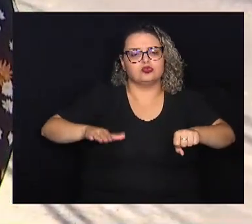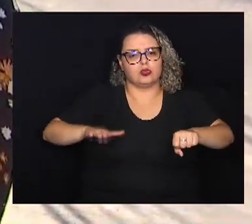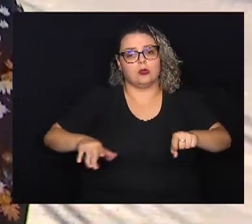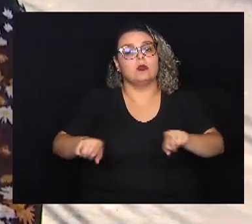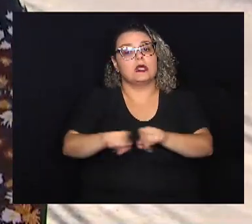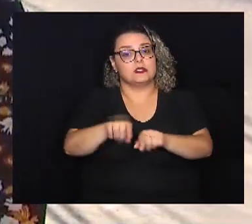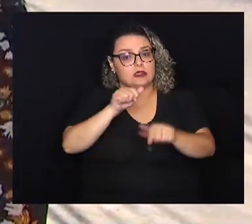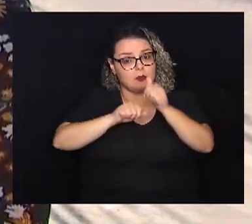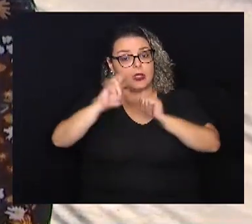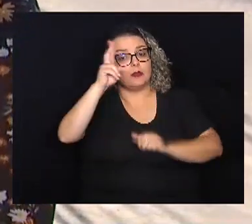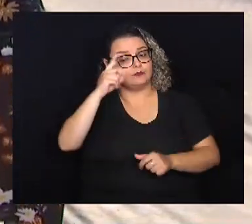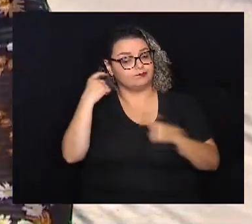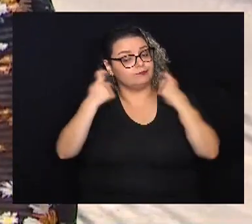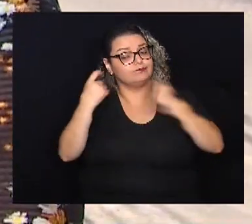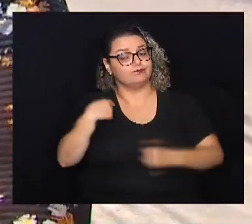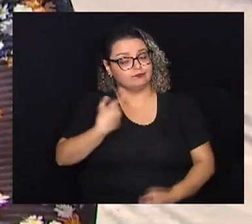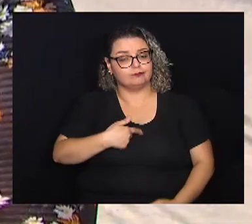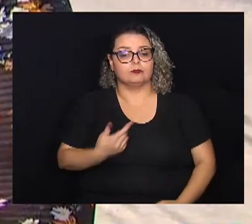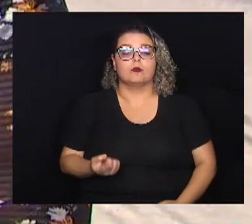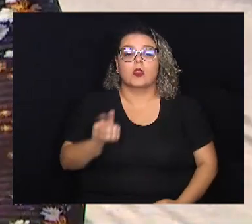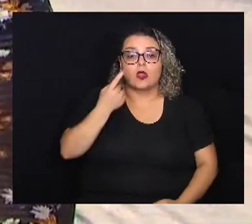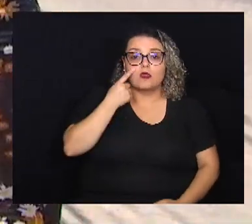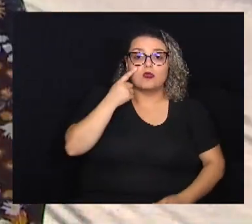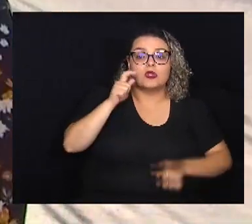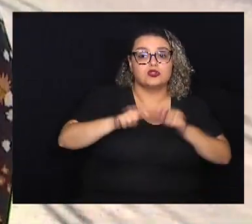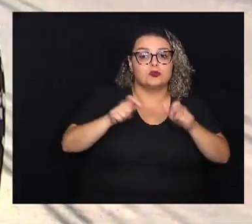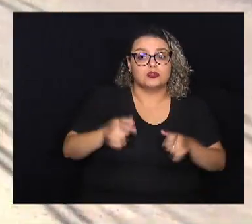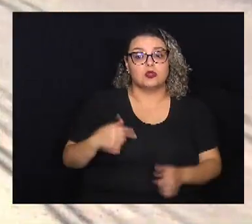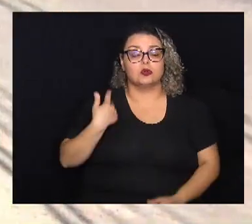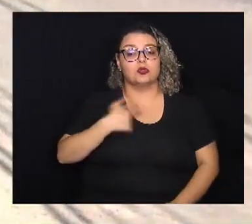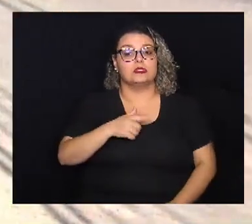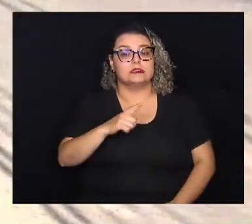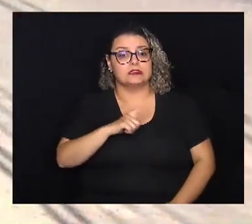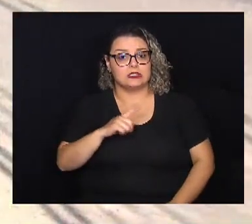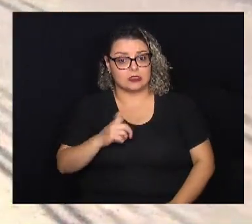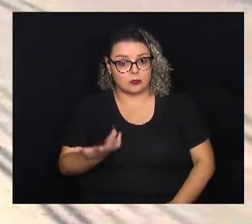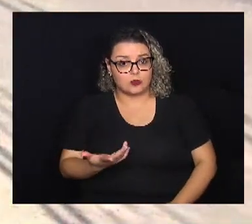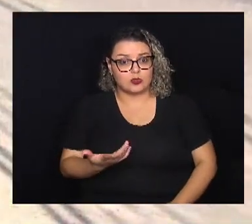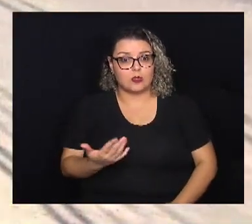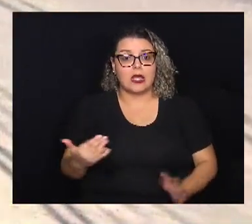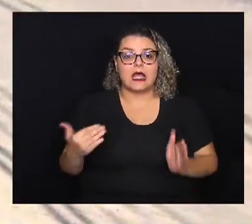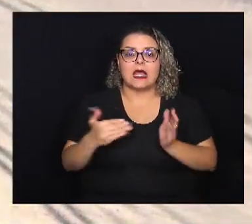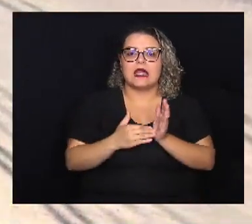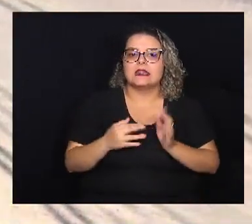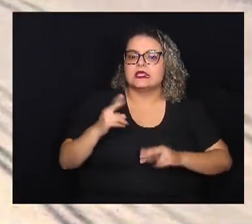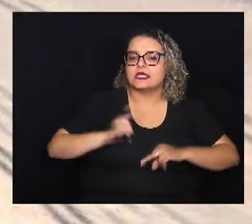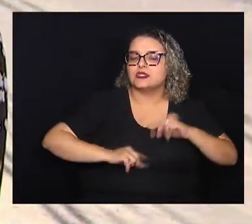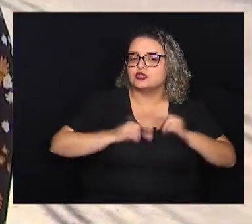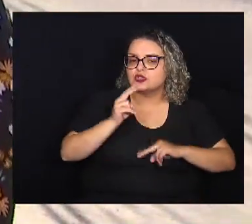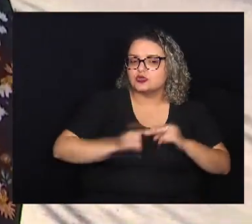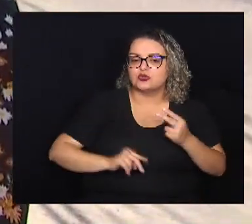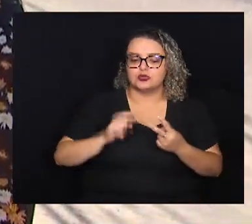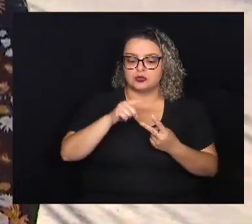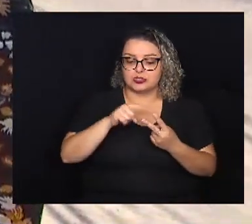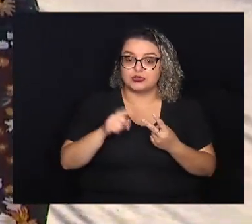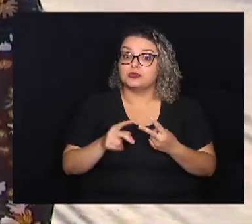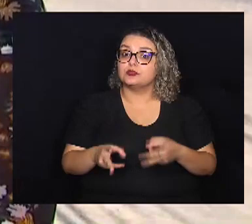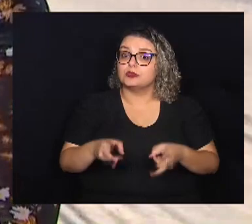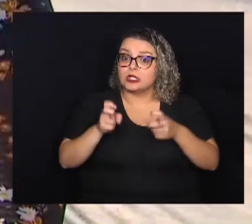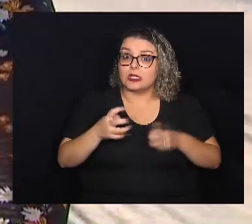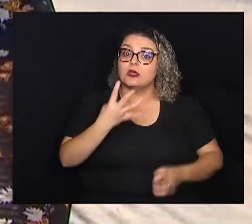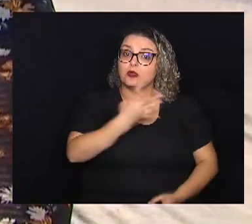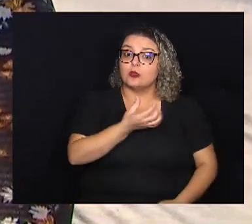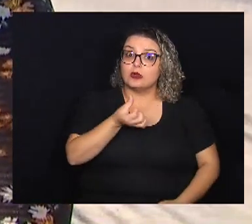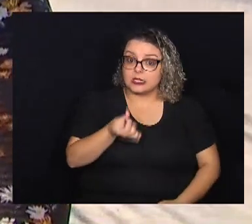que nos preocupa. Olha só, gente. Nós temos aqui, até junho, esses dois fatores foram identificados em 46